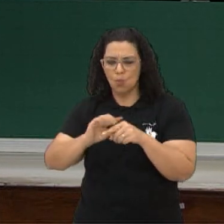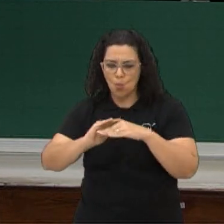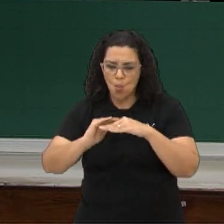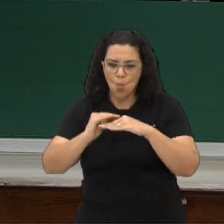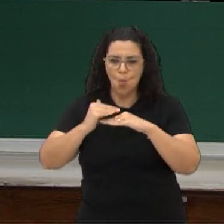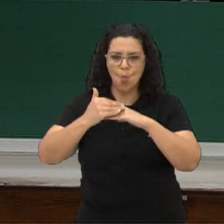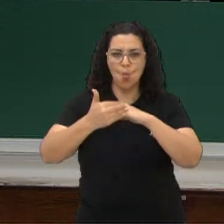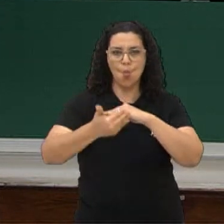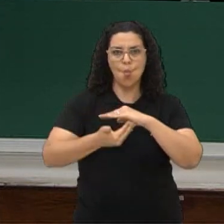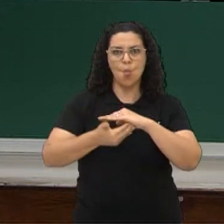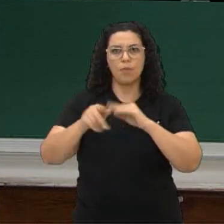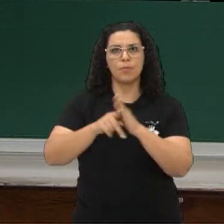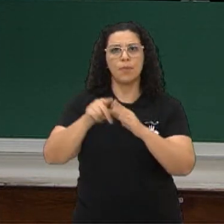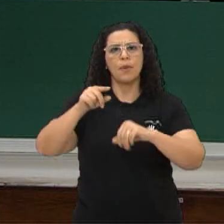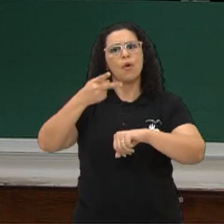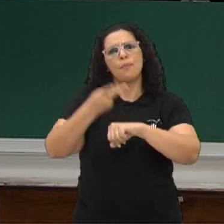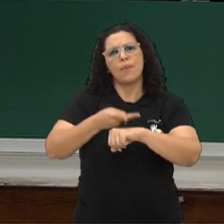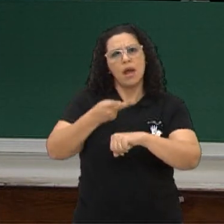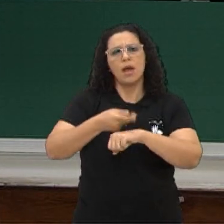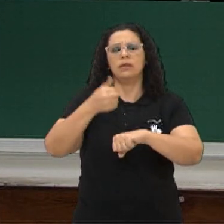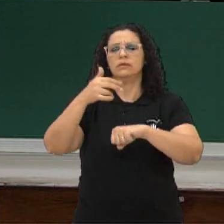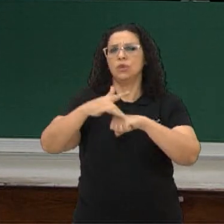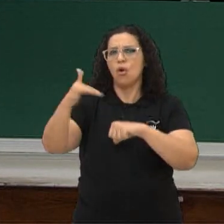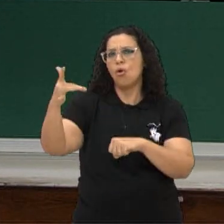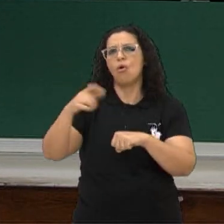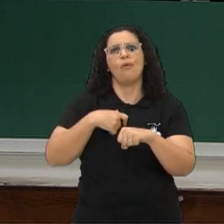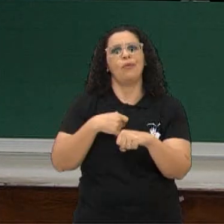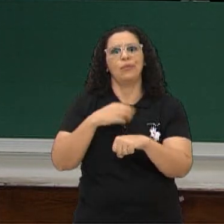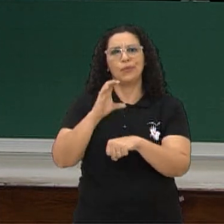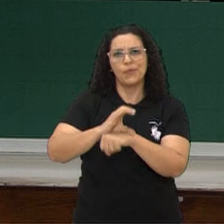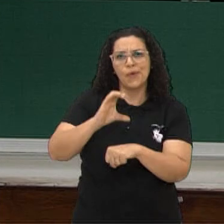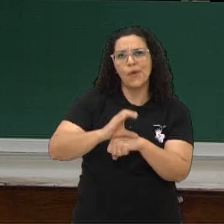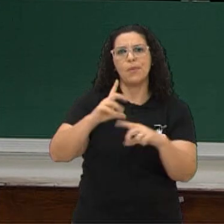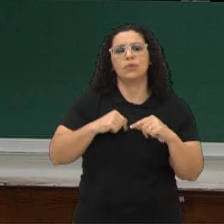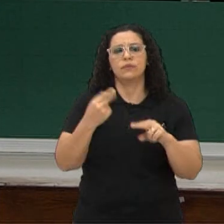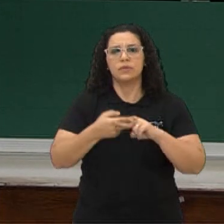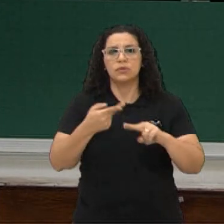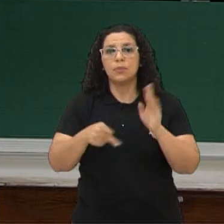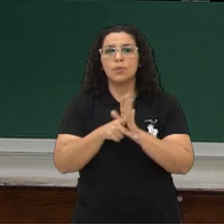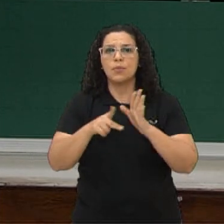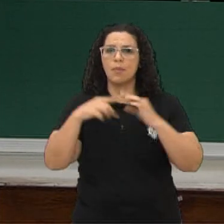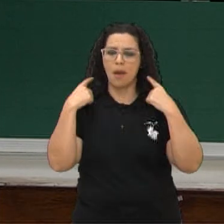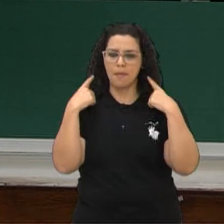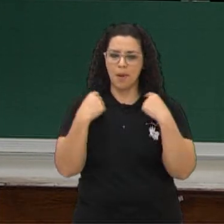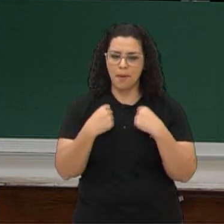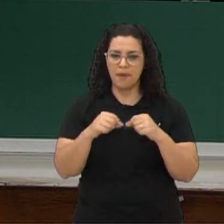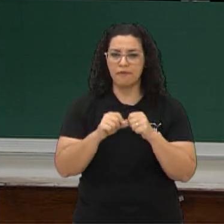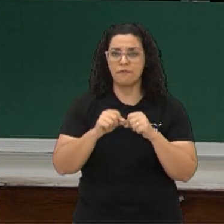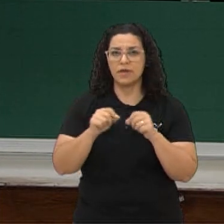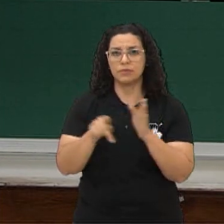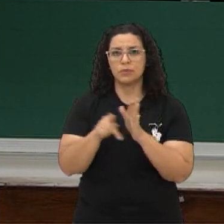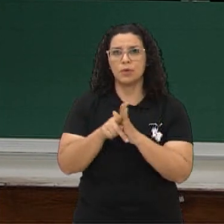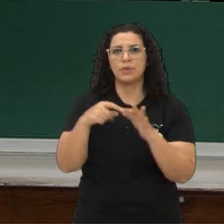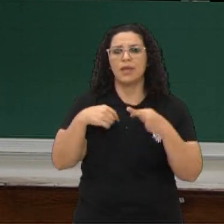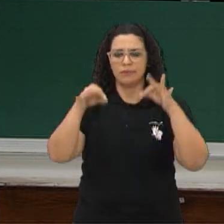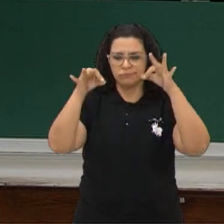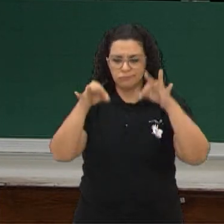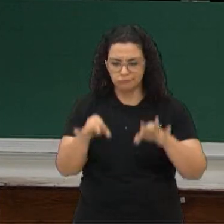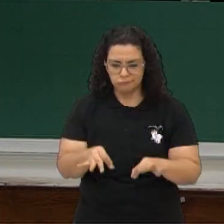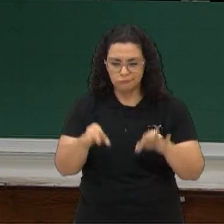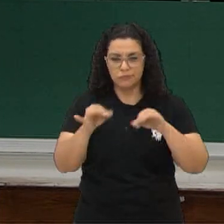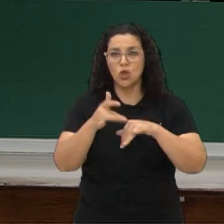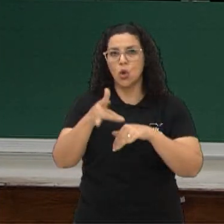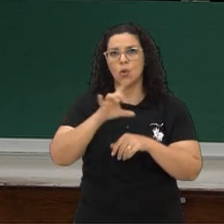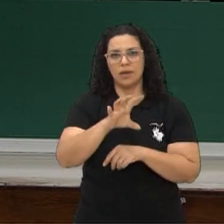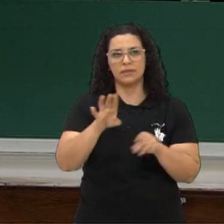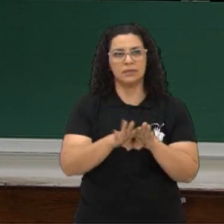de metal em cima da peça que você está usando. Ok? É assim que eles fazem, então, as joias banhadas a ouro, por exemplo. Também é